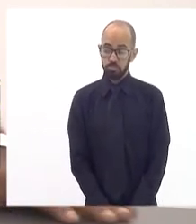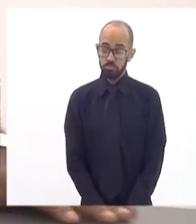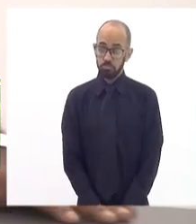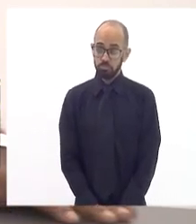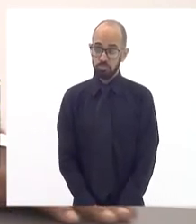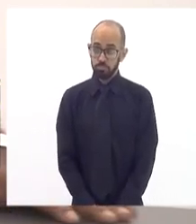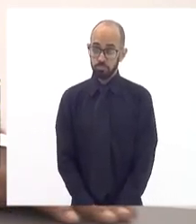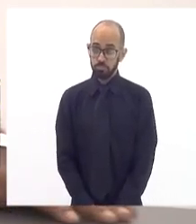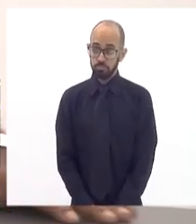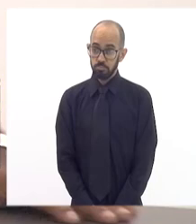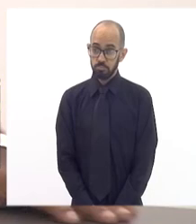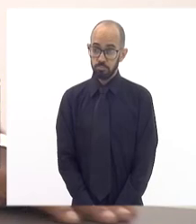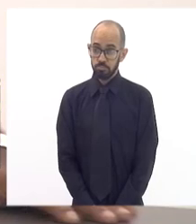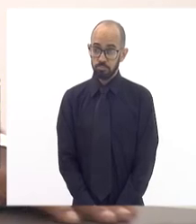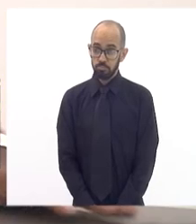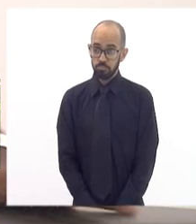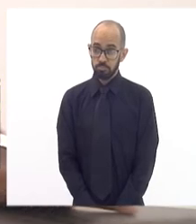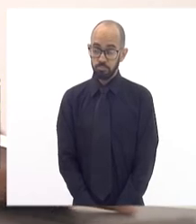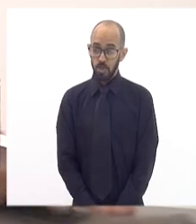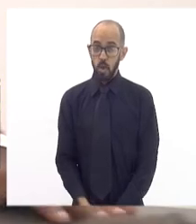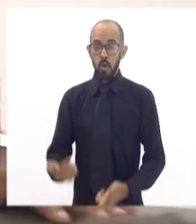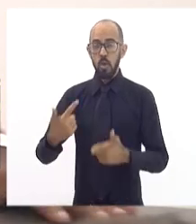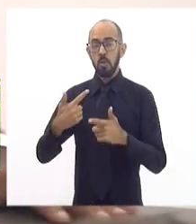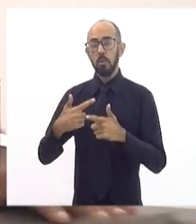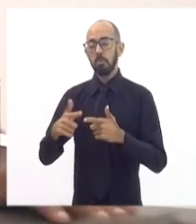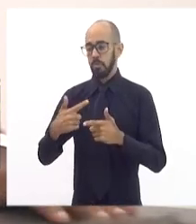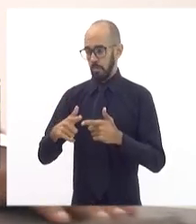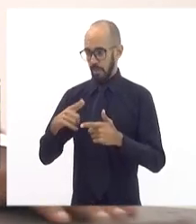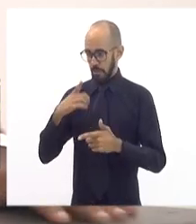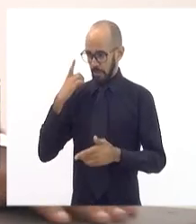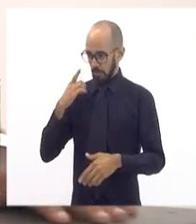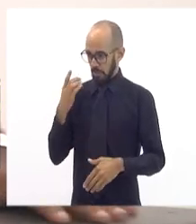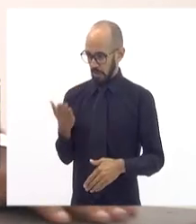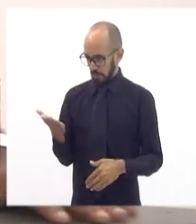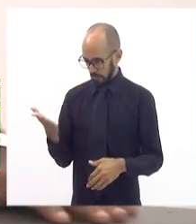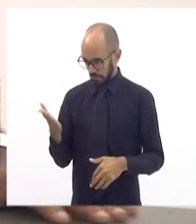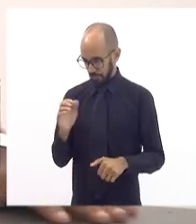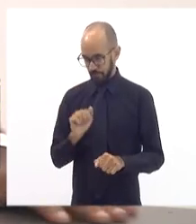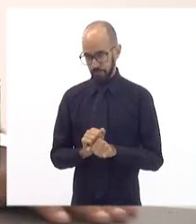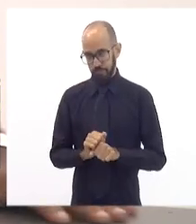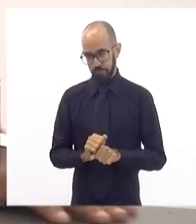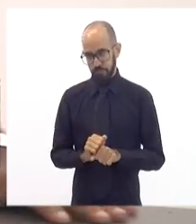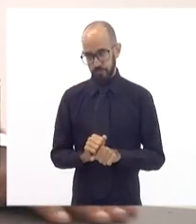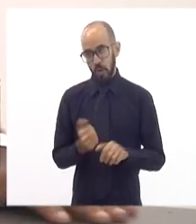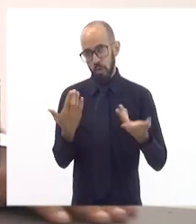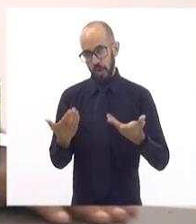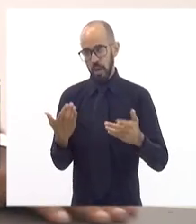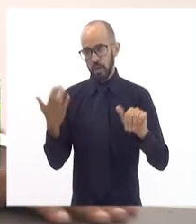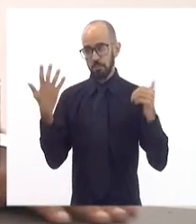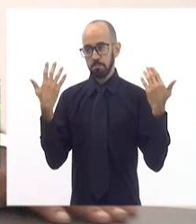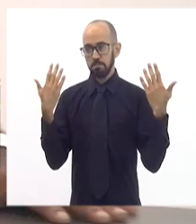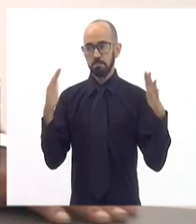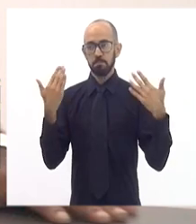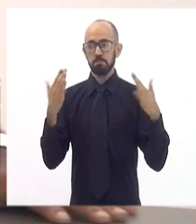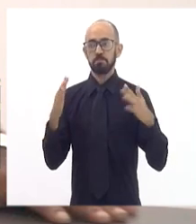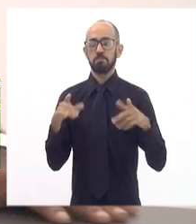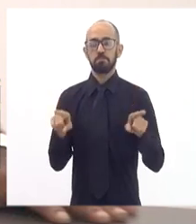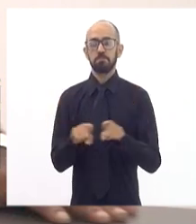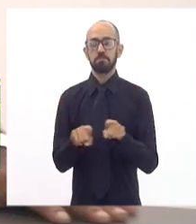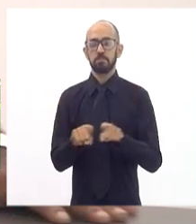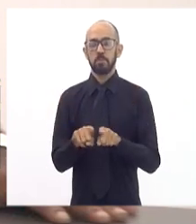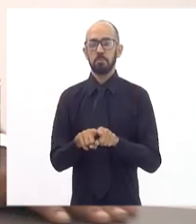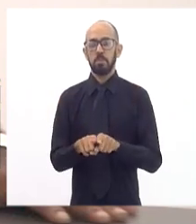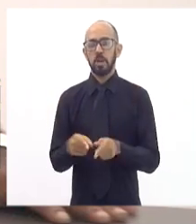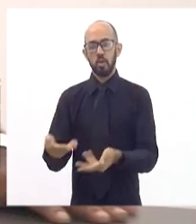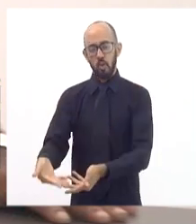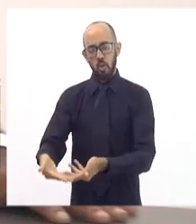continua a gente o grande problema sabe deputada E aí eu quero não ter ser bastante a situação do